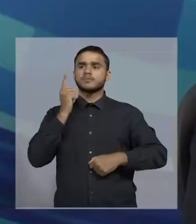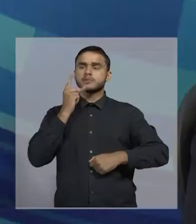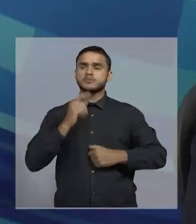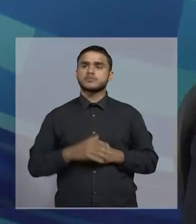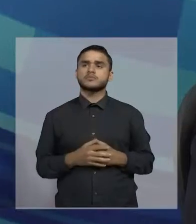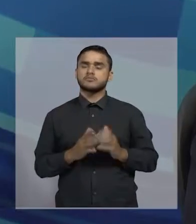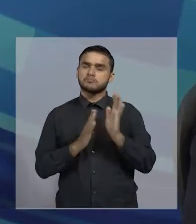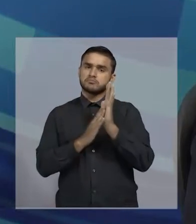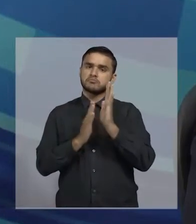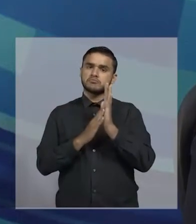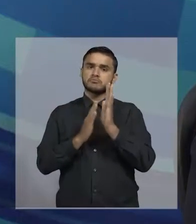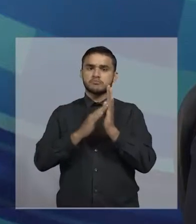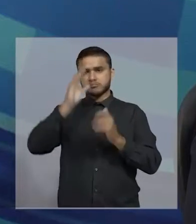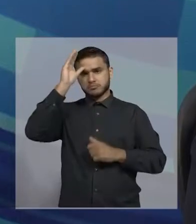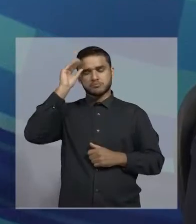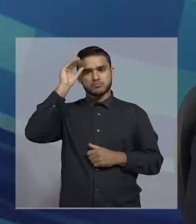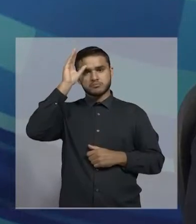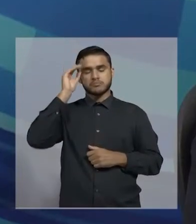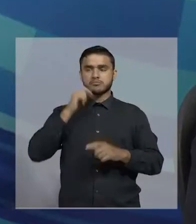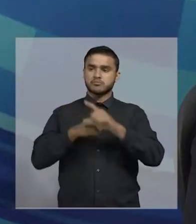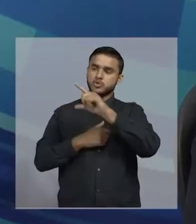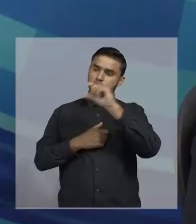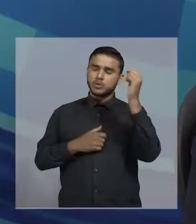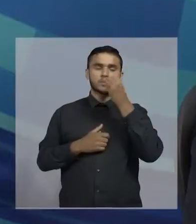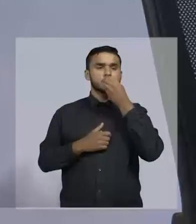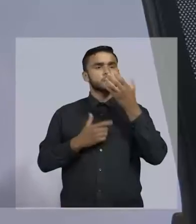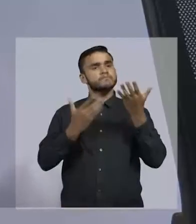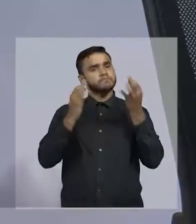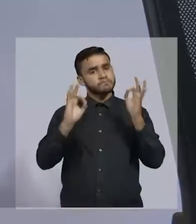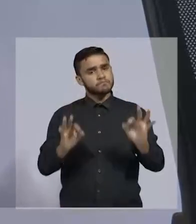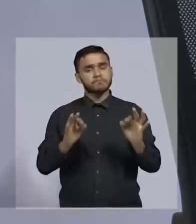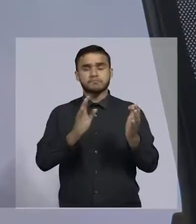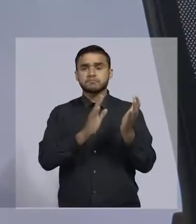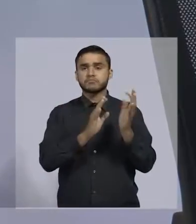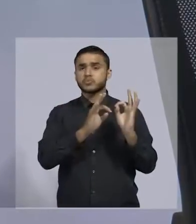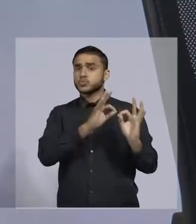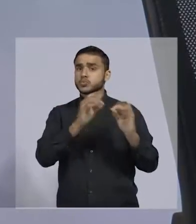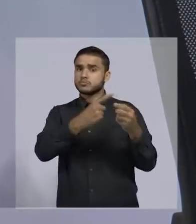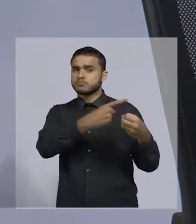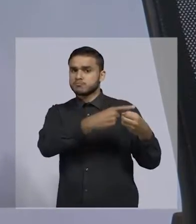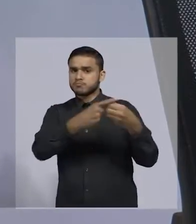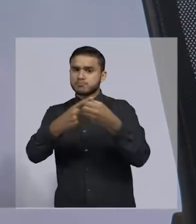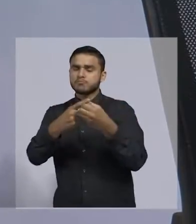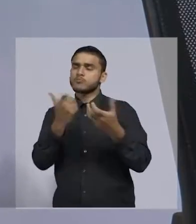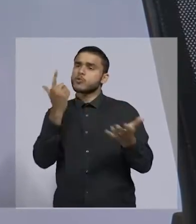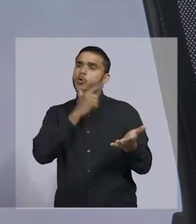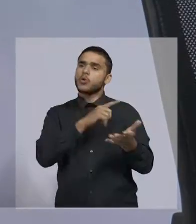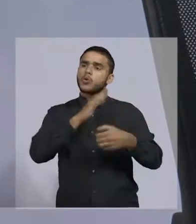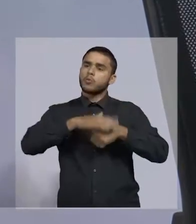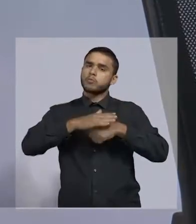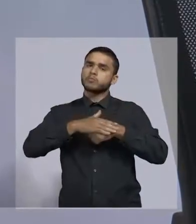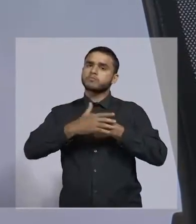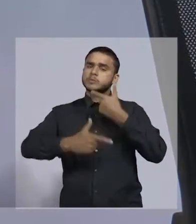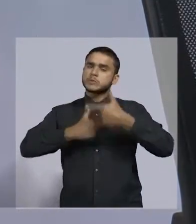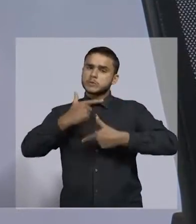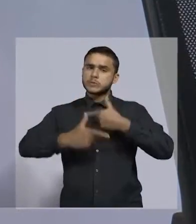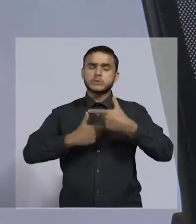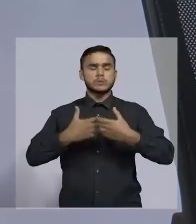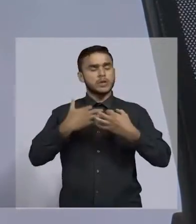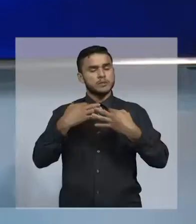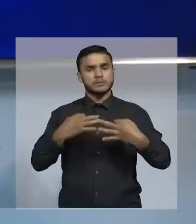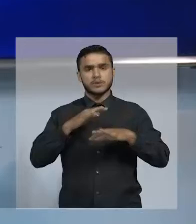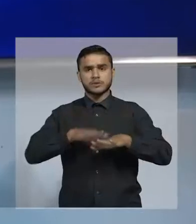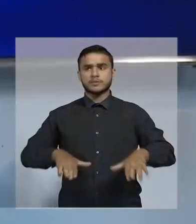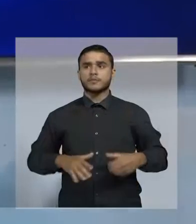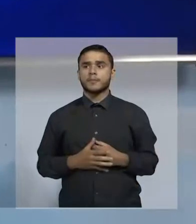porque ele tem se conduzido muito bem e está colhendo os frutos da maneira como ele é. Bom,